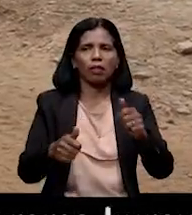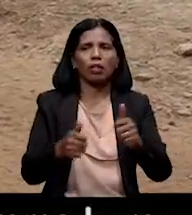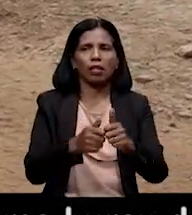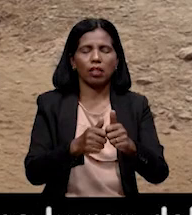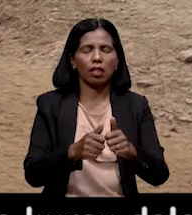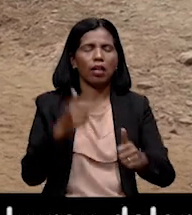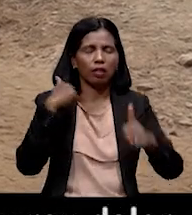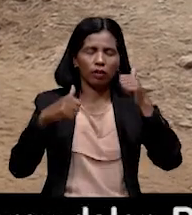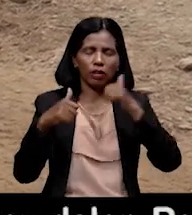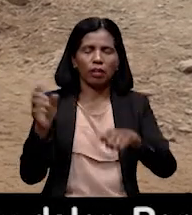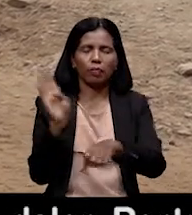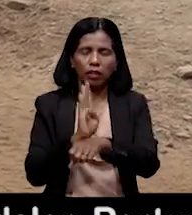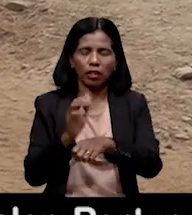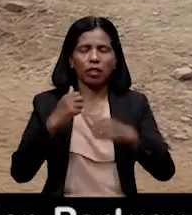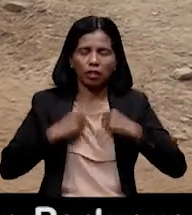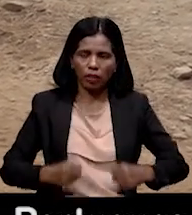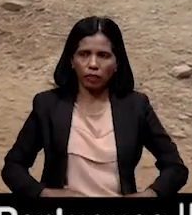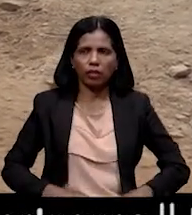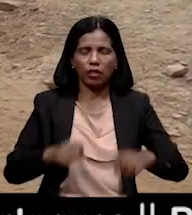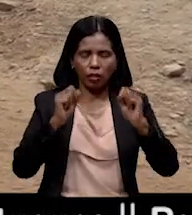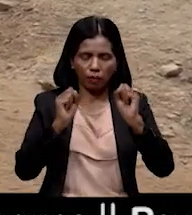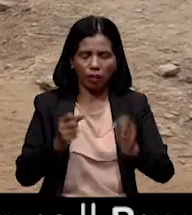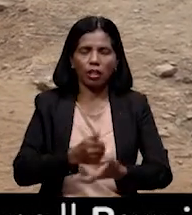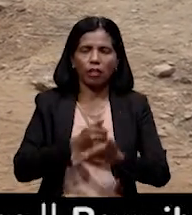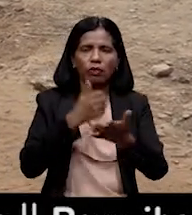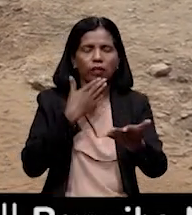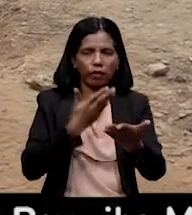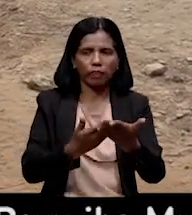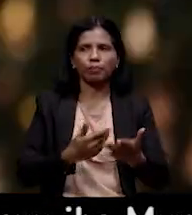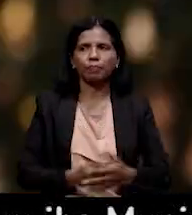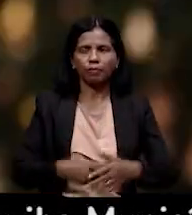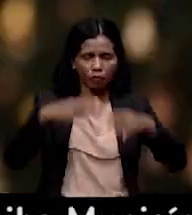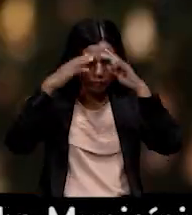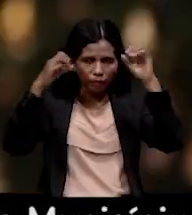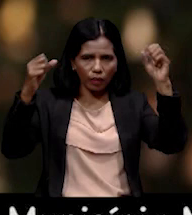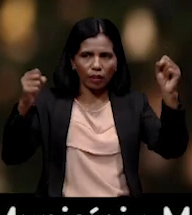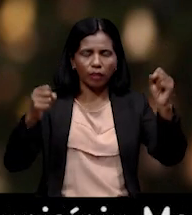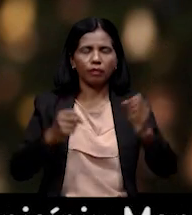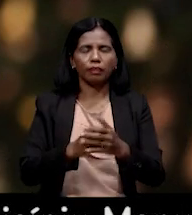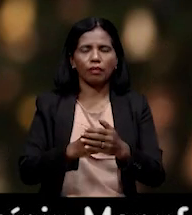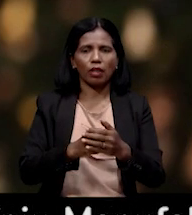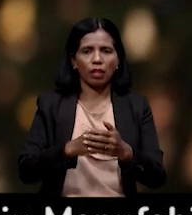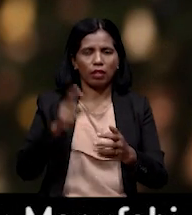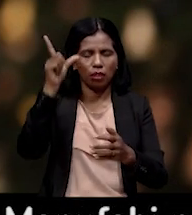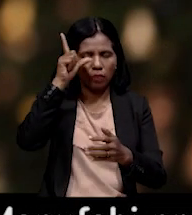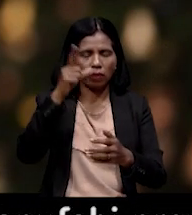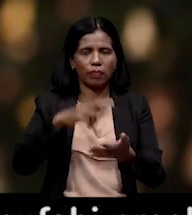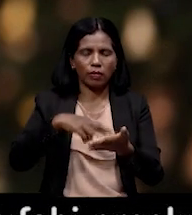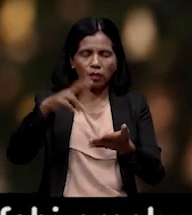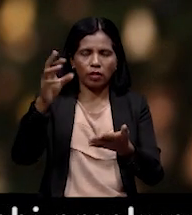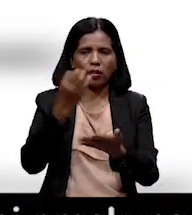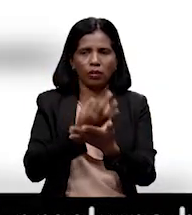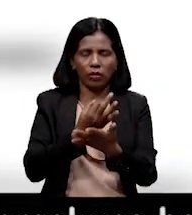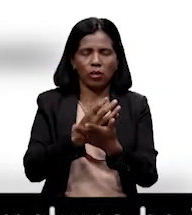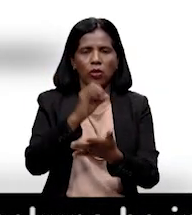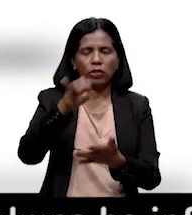educação, saúde, atun ne bele facilita dia glutan. Presidente da República Francisco Guterres Luolo promulga on orçamento geral